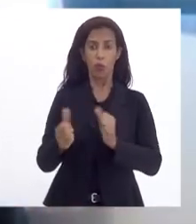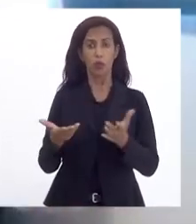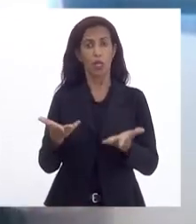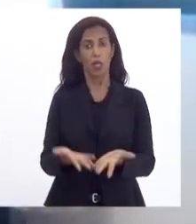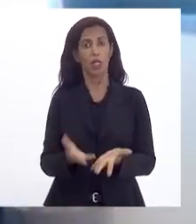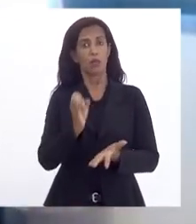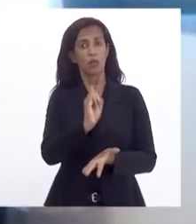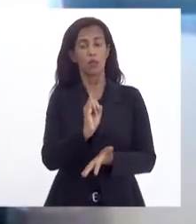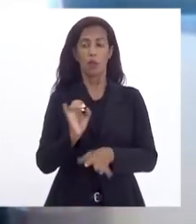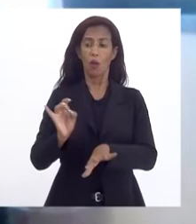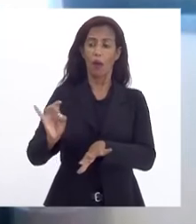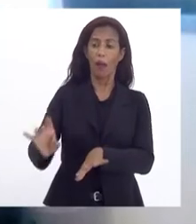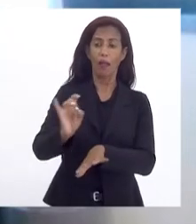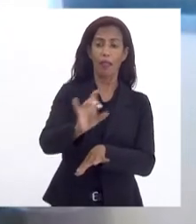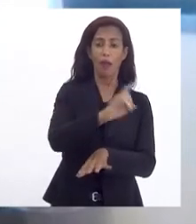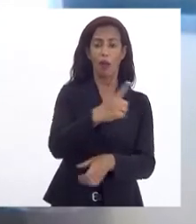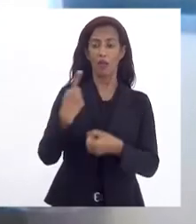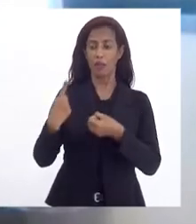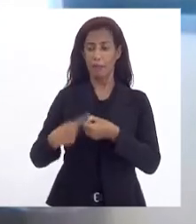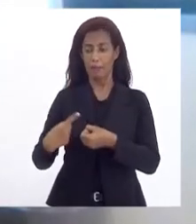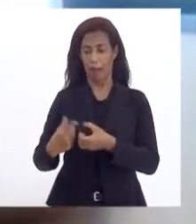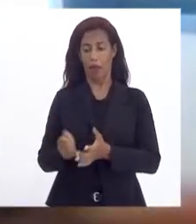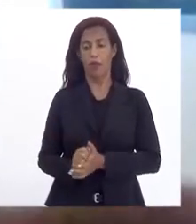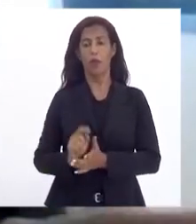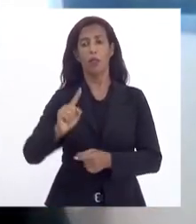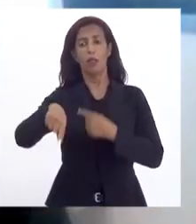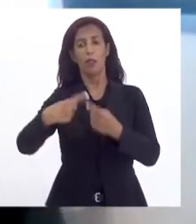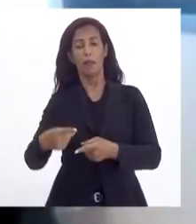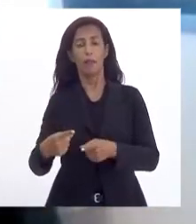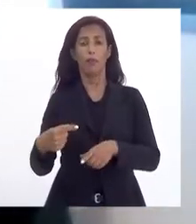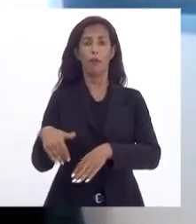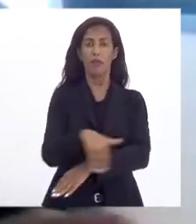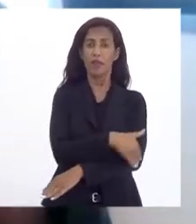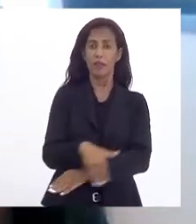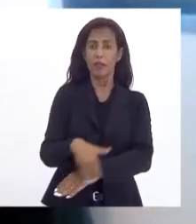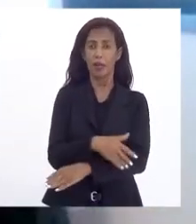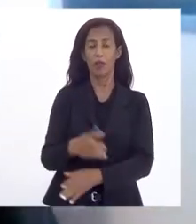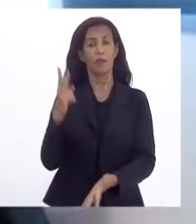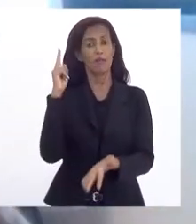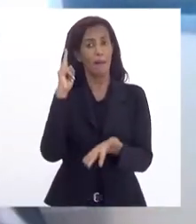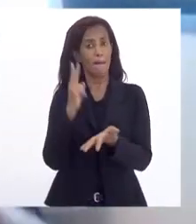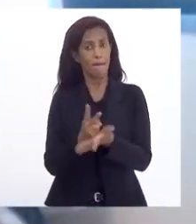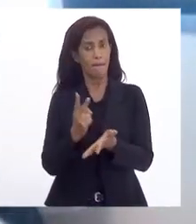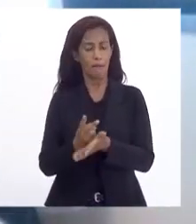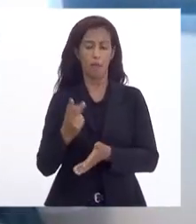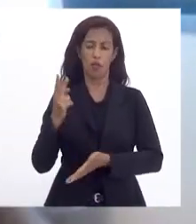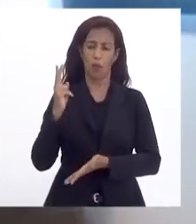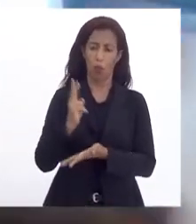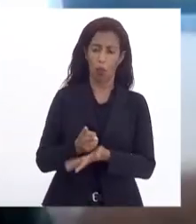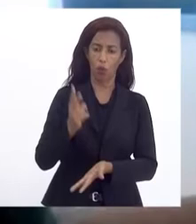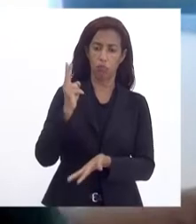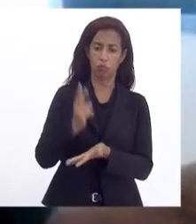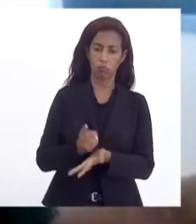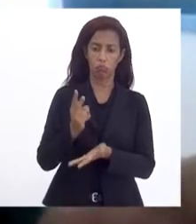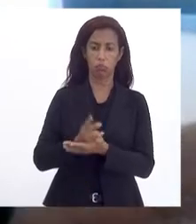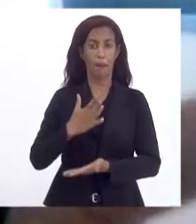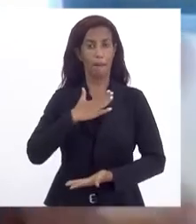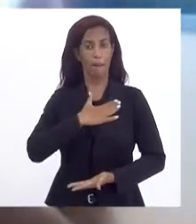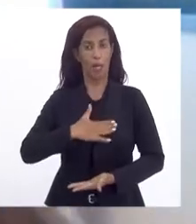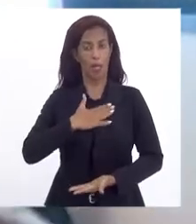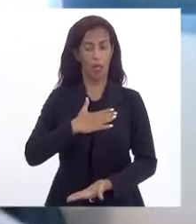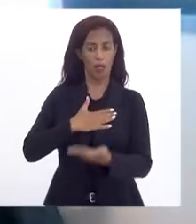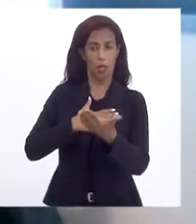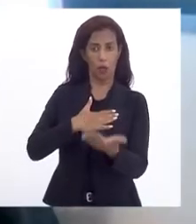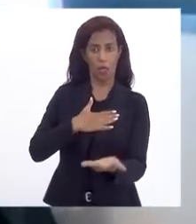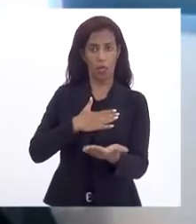um faz de cada bairro, depois vamos fazer de rua, e sempre vai poder se aplicar a mesma coisa. Então você está, para agradar alguém, você